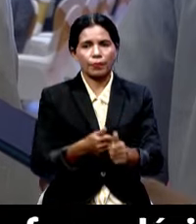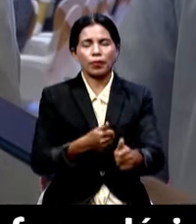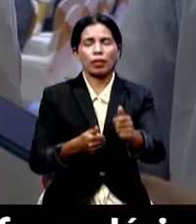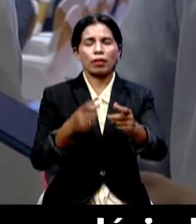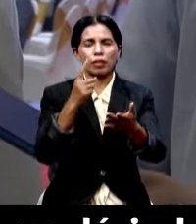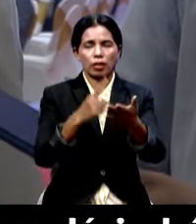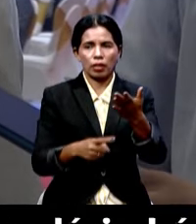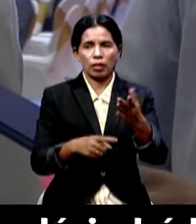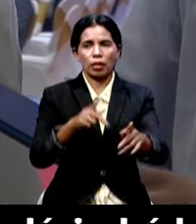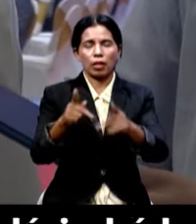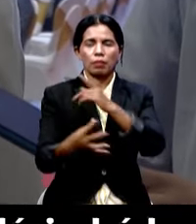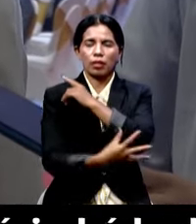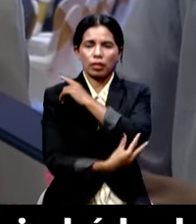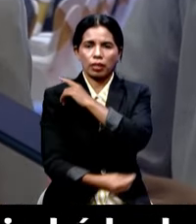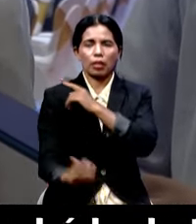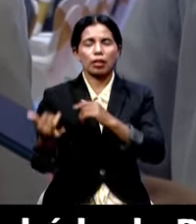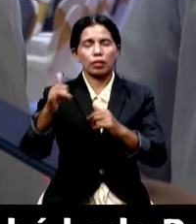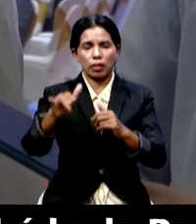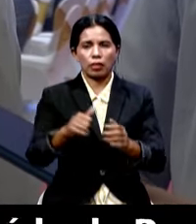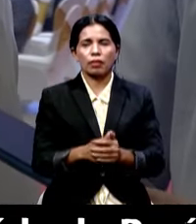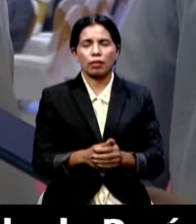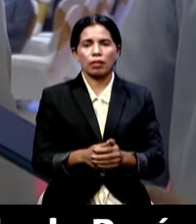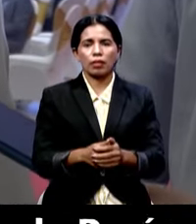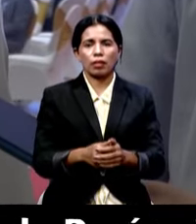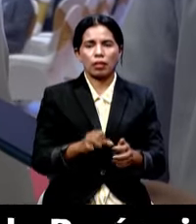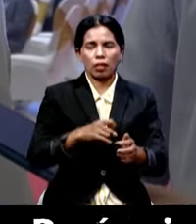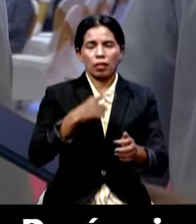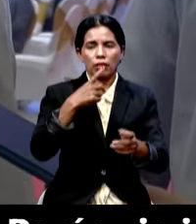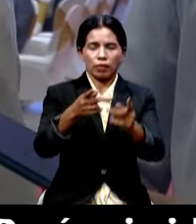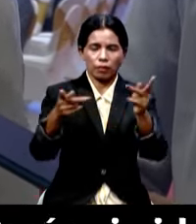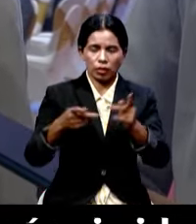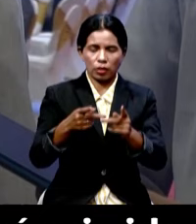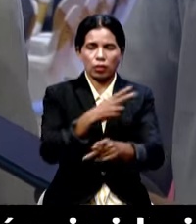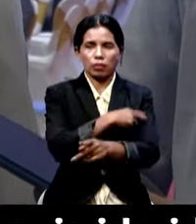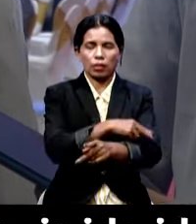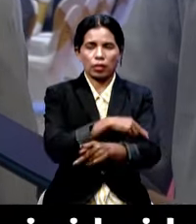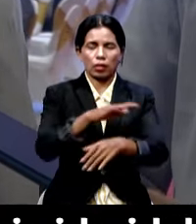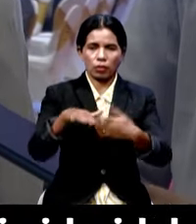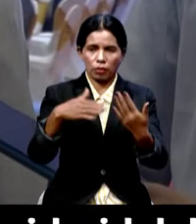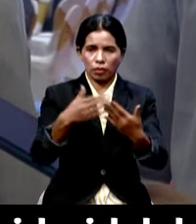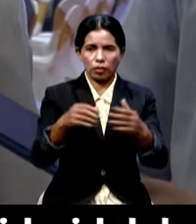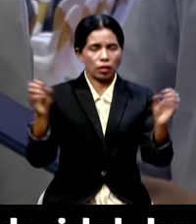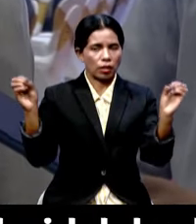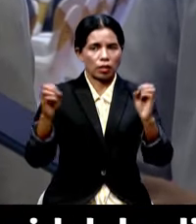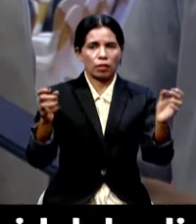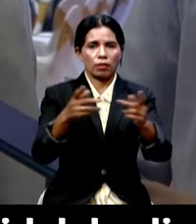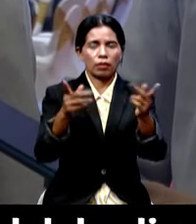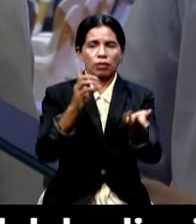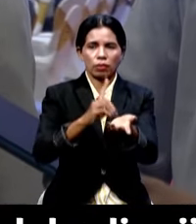se não é, é uma vulnerável, se não é. Condições era bom, mas agora centro de saúde, e o centro de saúde, lá a residência para